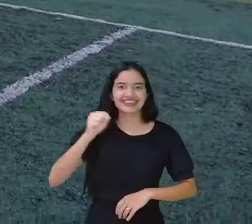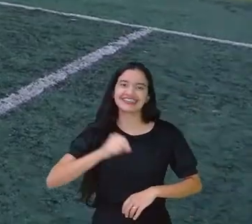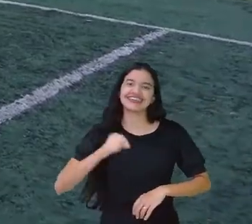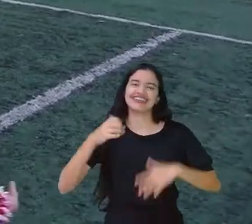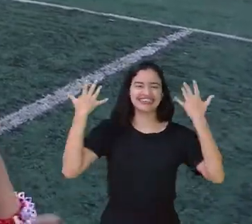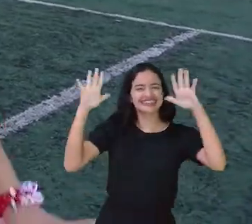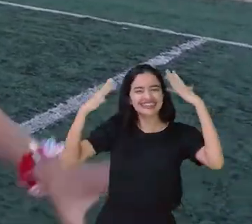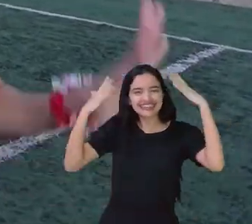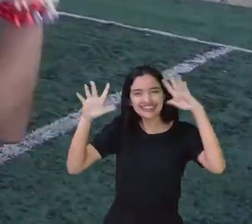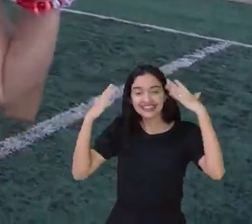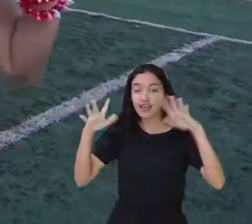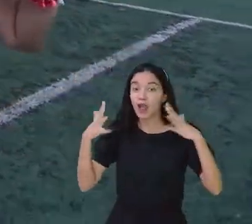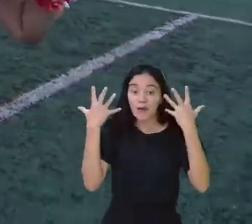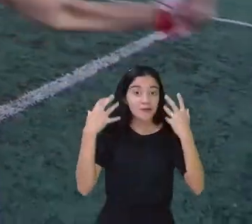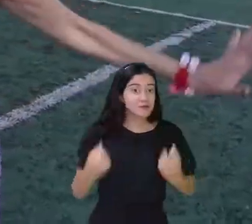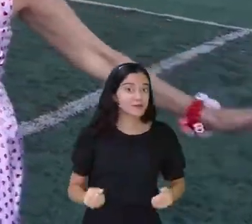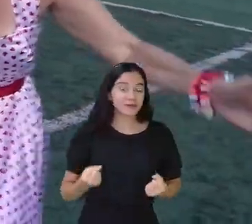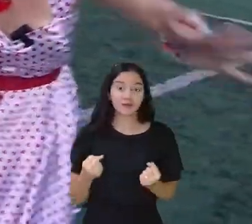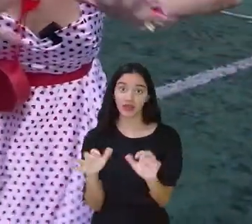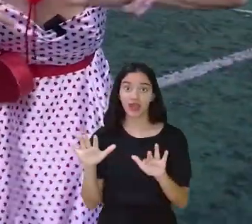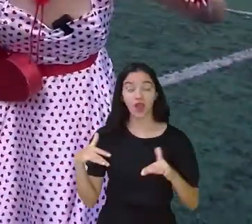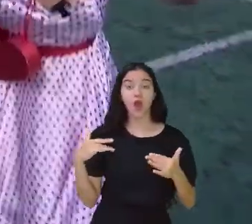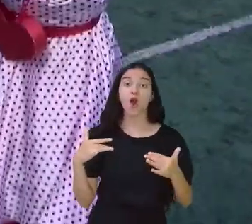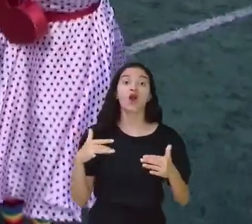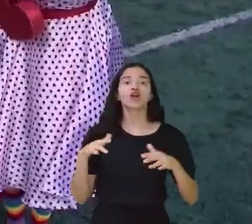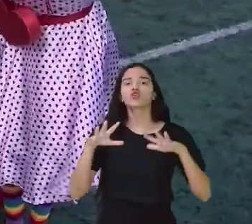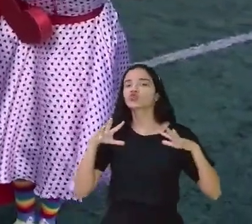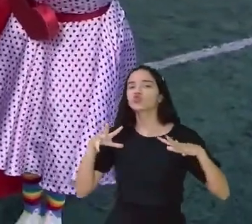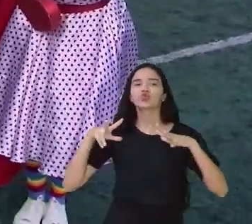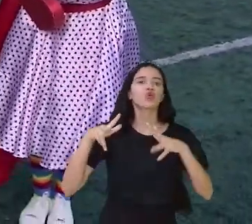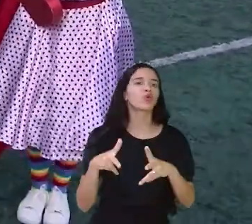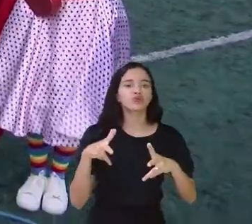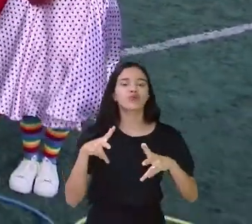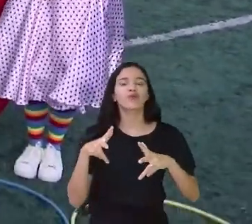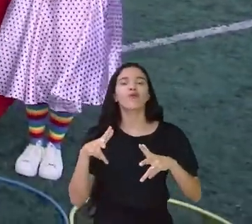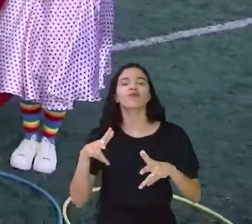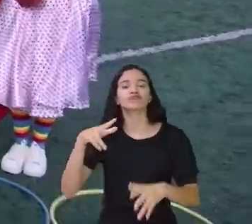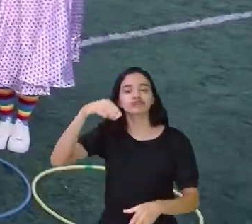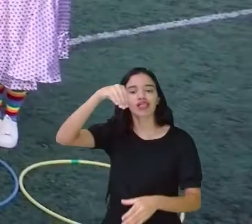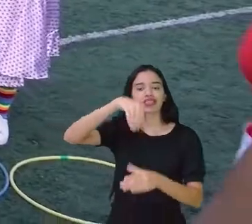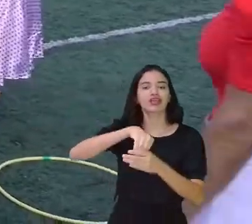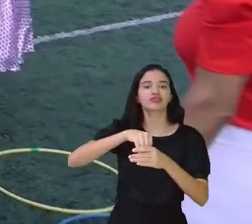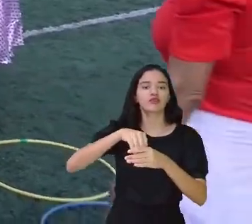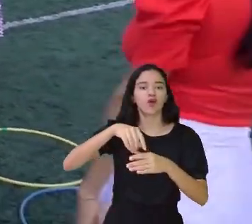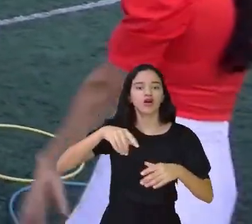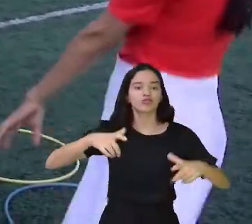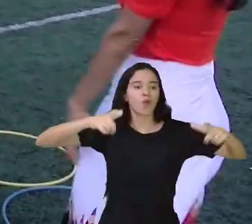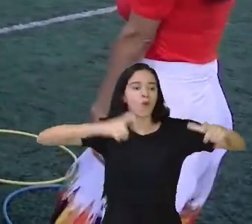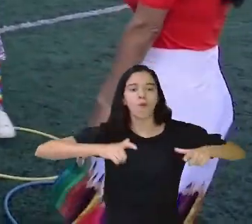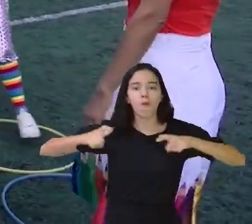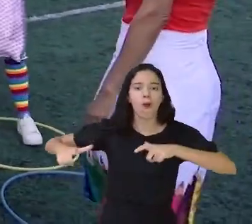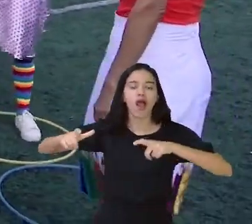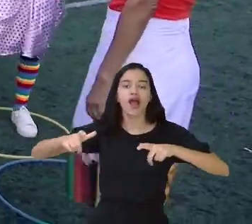Sim! Vamos! Brincar? É assim, vamos ficar todo mundo dentro do bambolê! Cada um escolhe o seu!